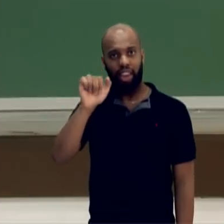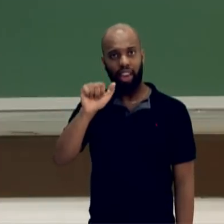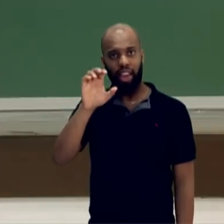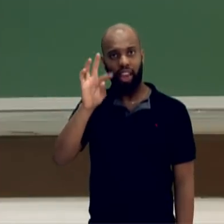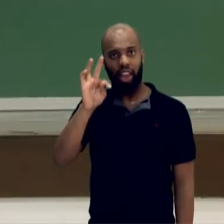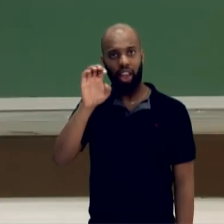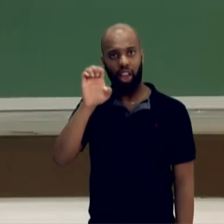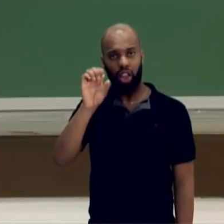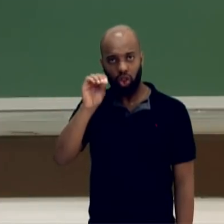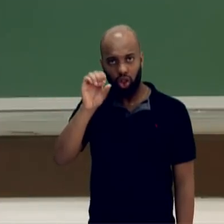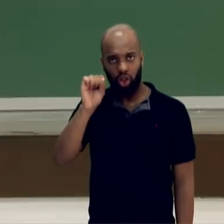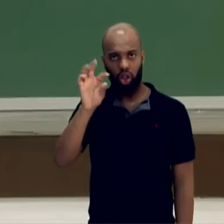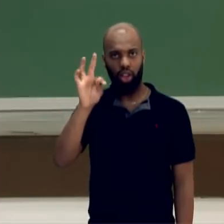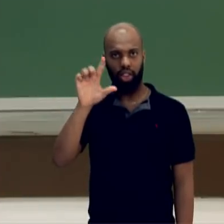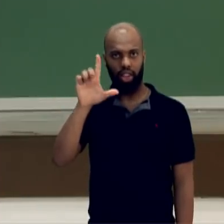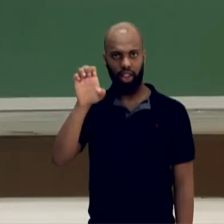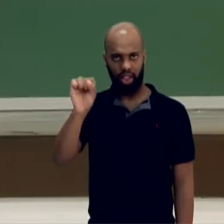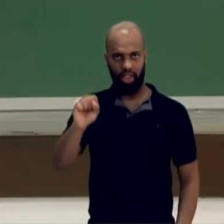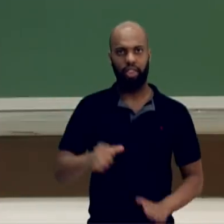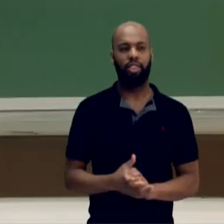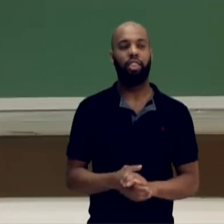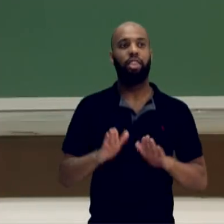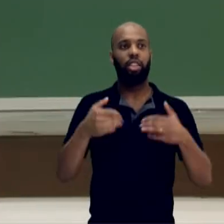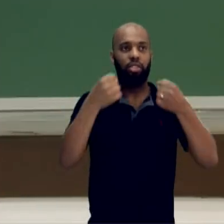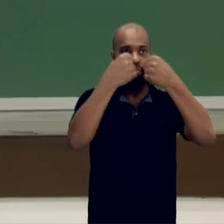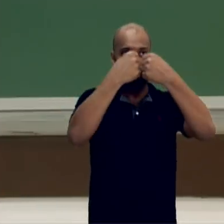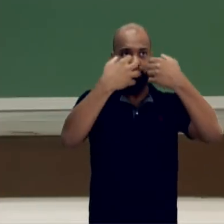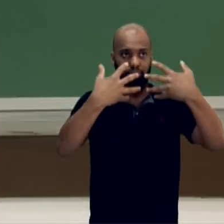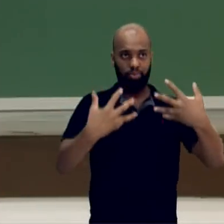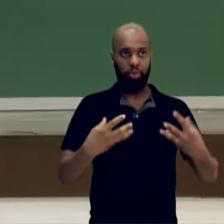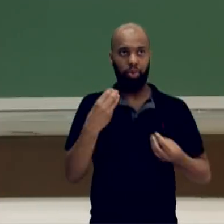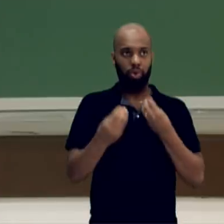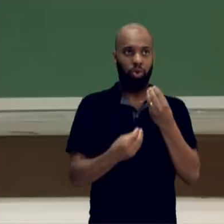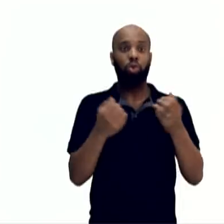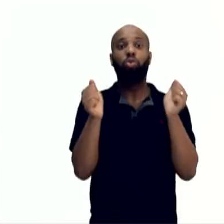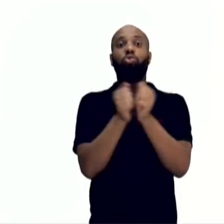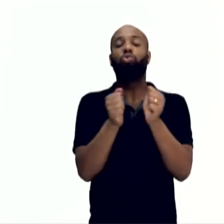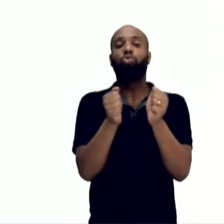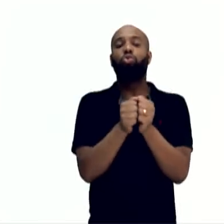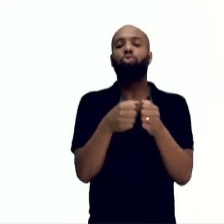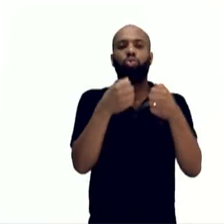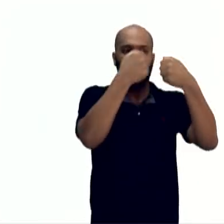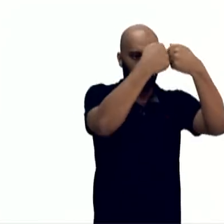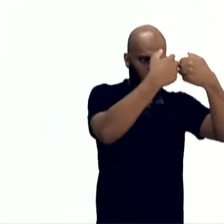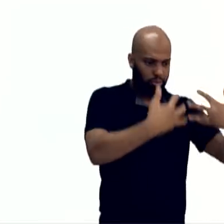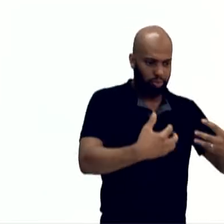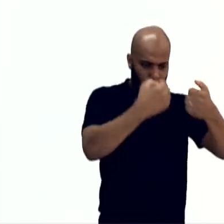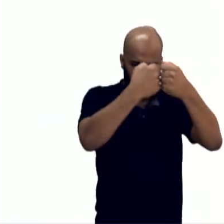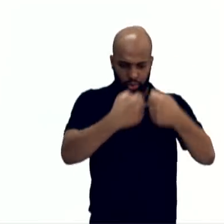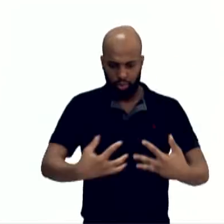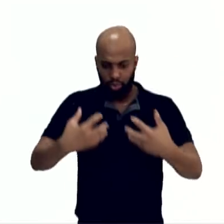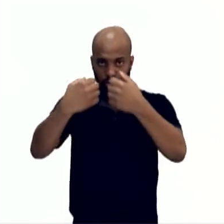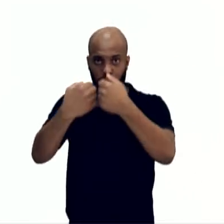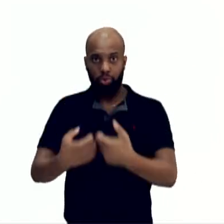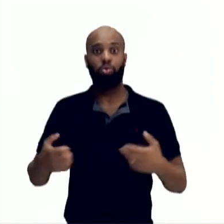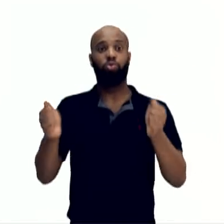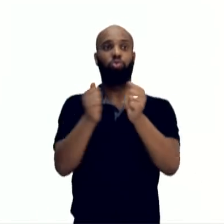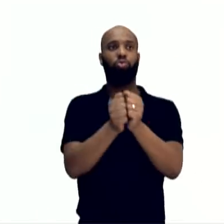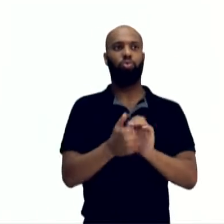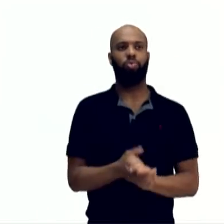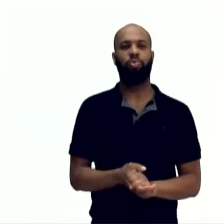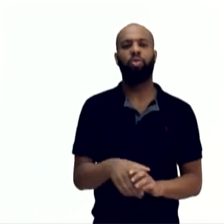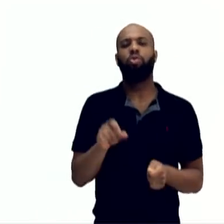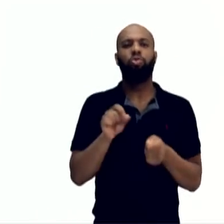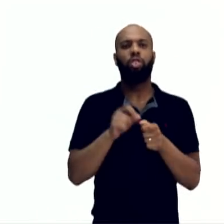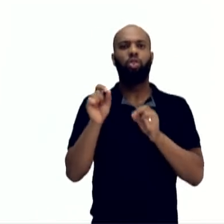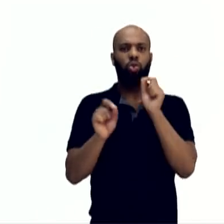Como faremos? Faremos assim, decompondo simultaneamente. Simultaneamente ao mesmo tempo. O que a